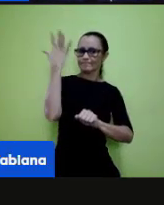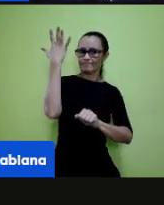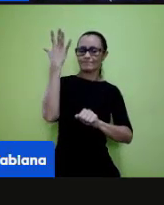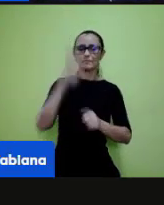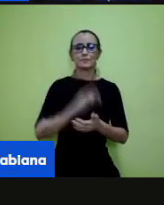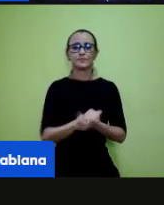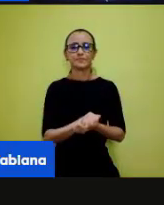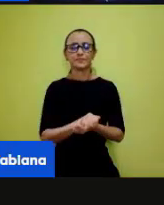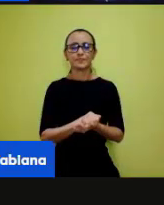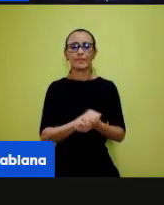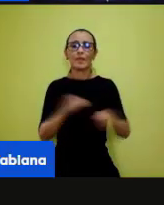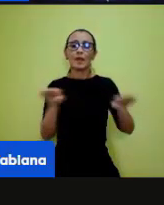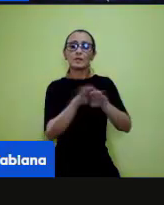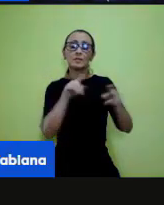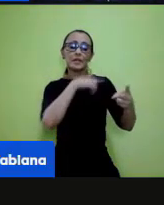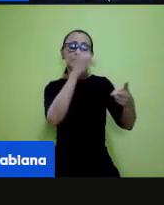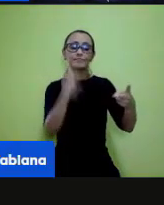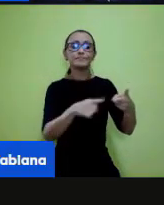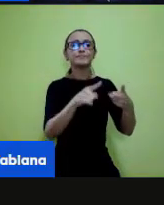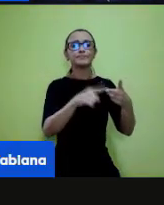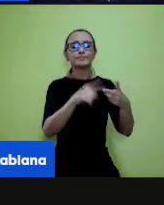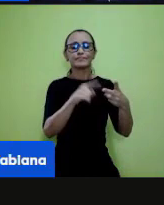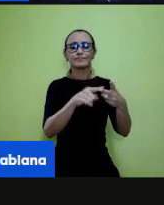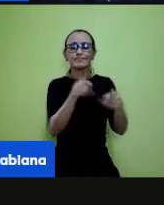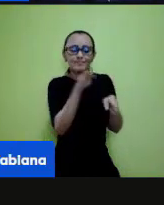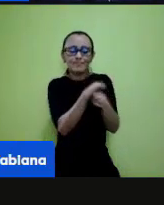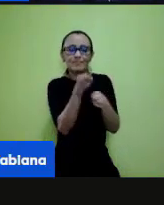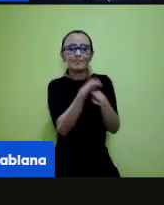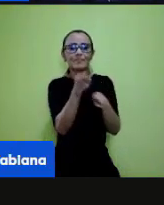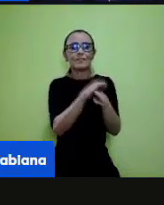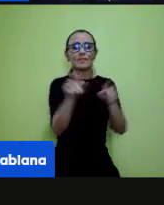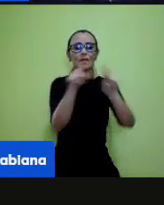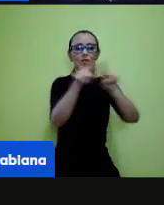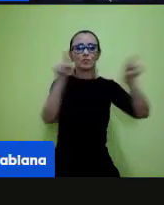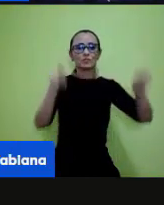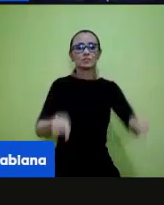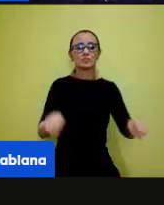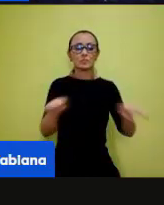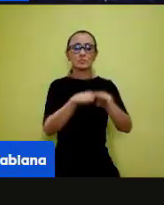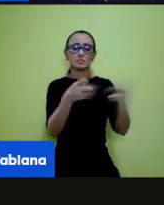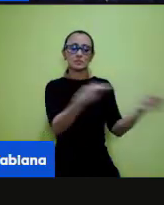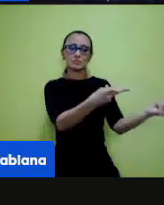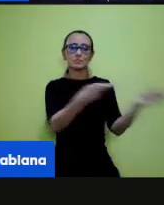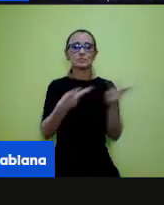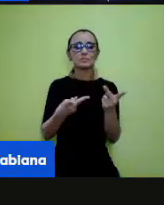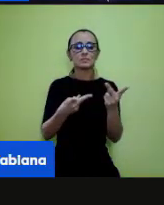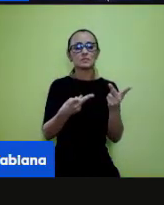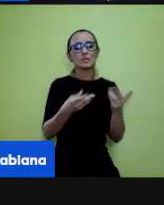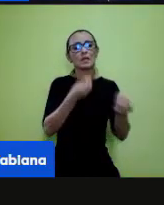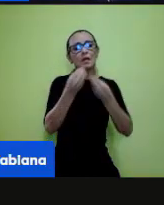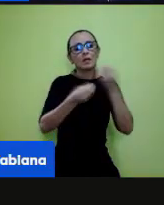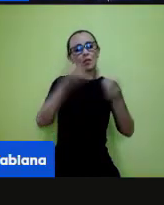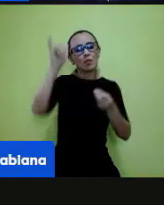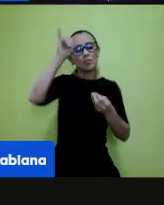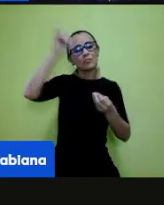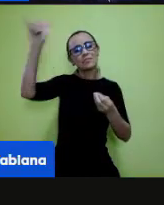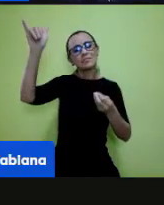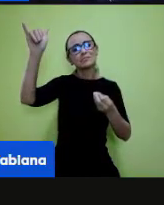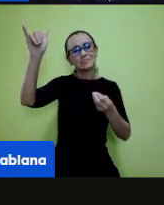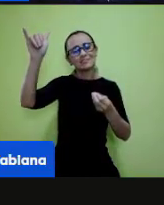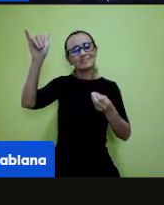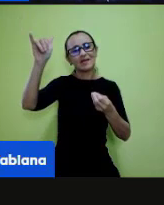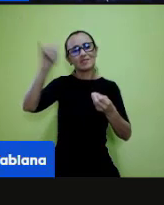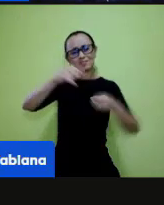Outra atribuição dos colaboradores é orientar os funcionários e visitantes com relação aos meios de evitar a proliferação dos